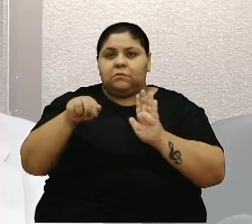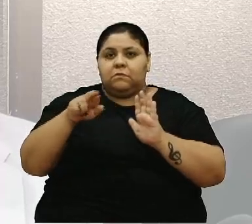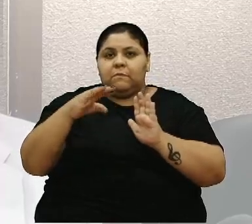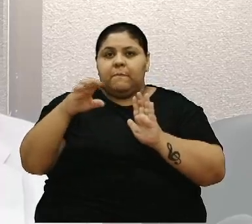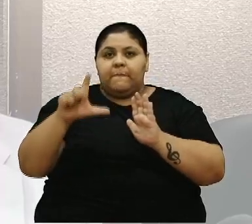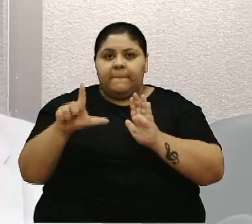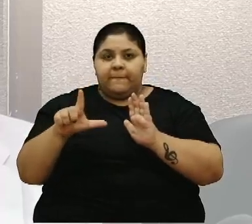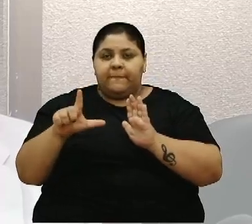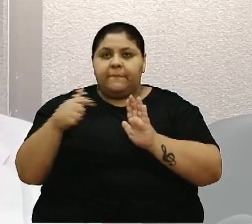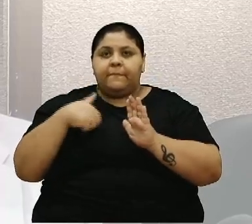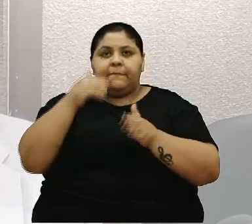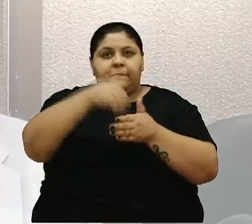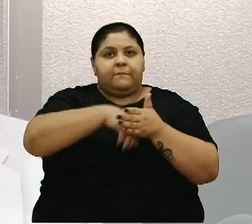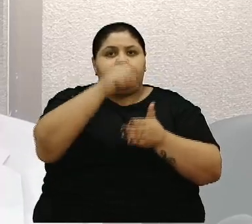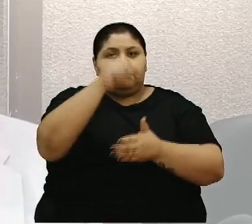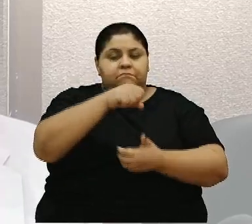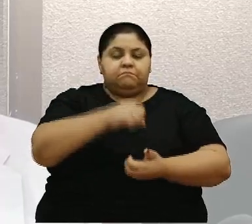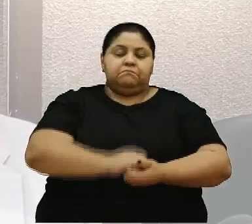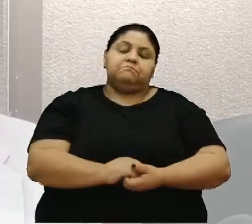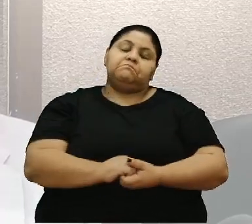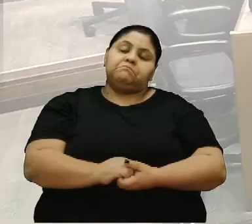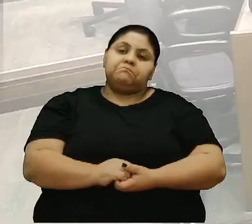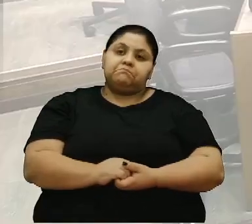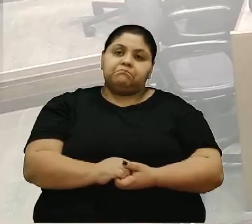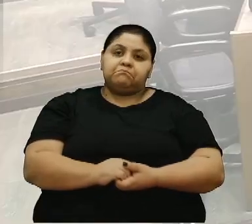pelo Marcel Van Hatten. Meu voto será sim, senhor presidente. Obrigado, vereador.